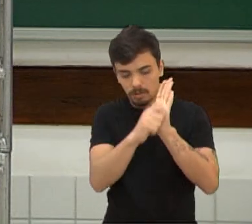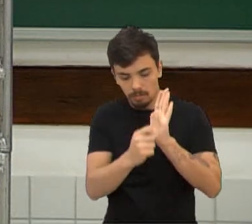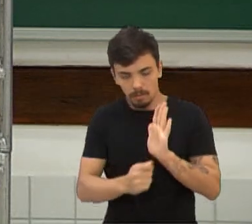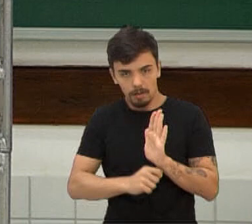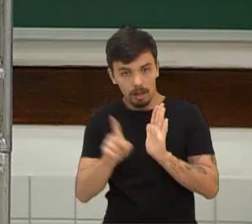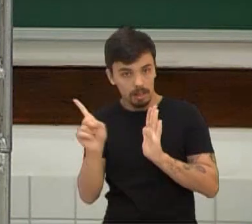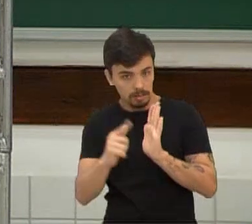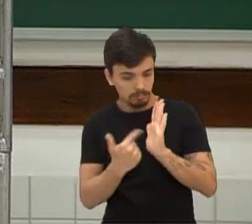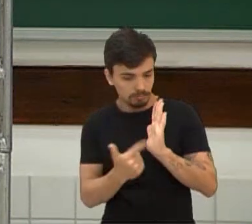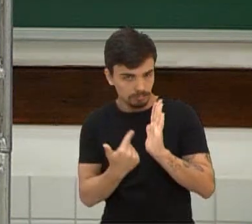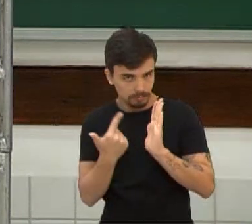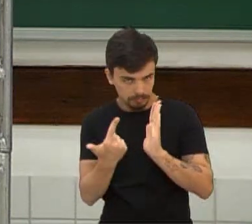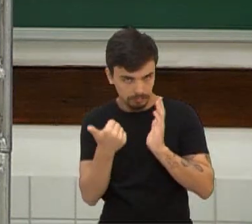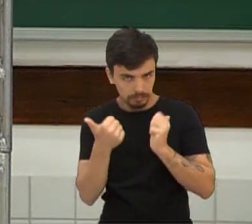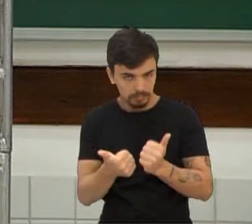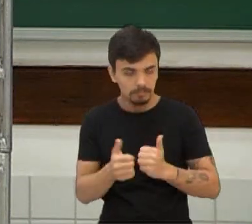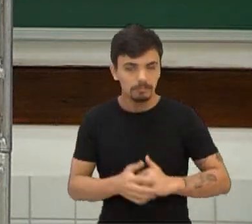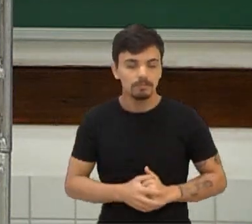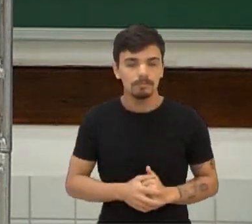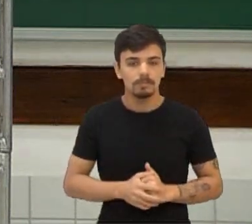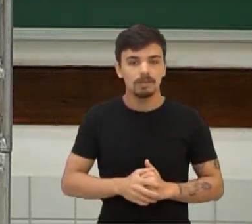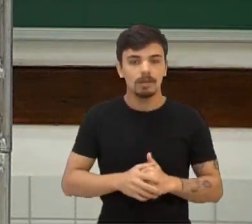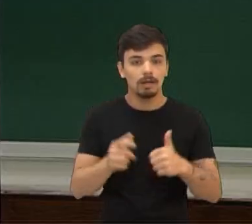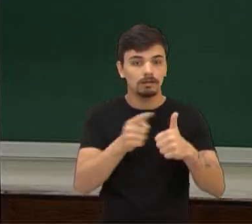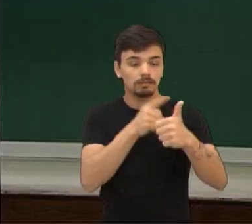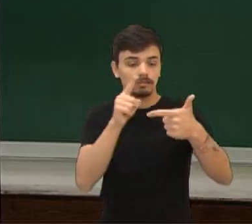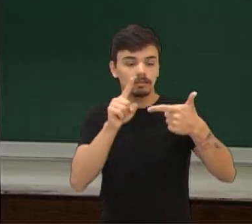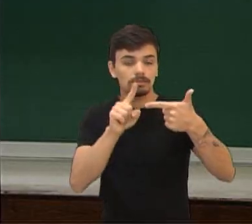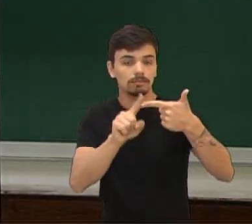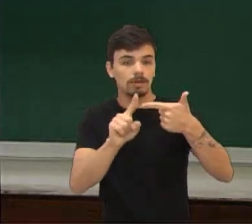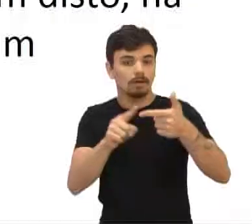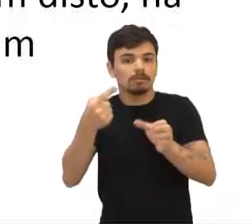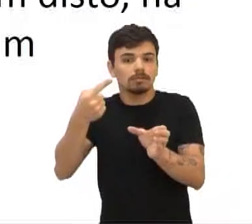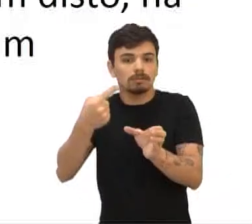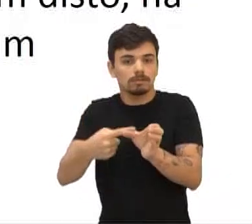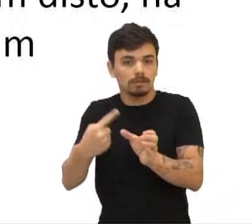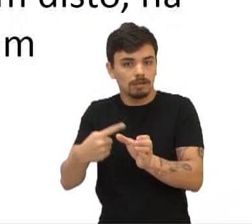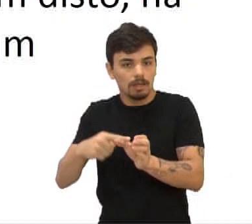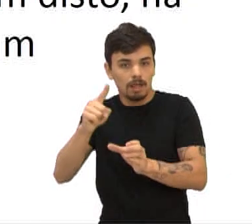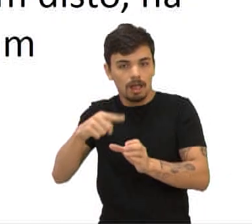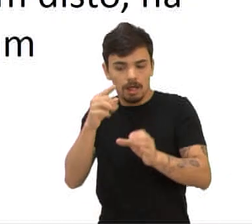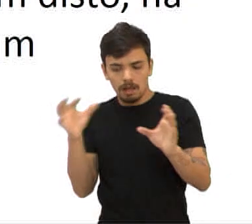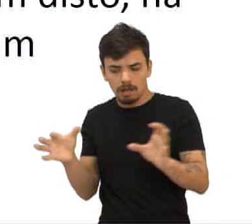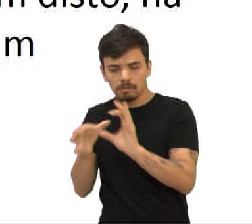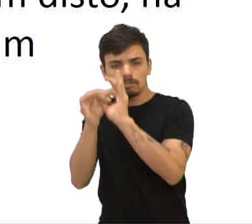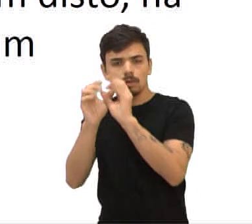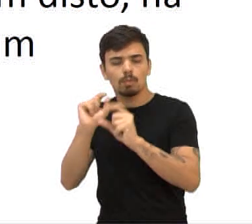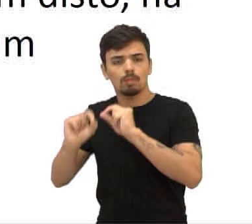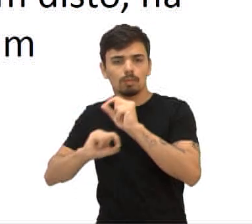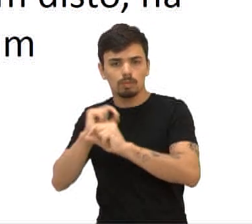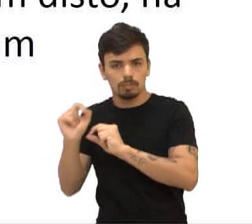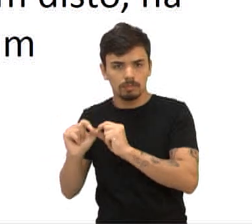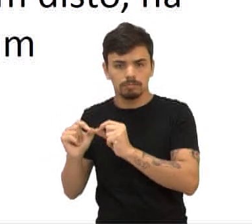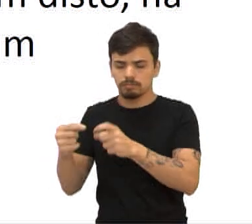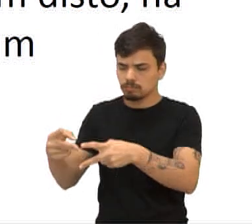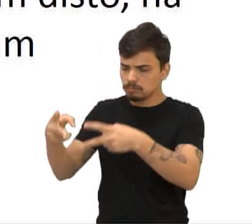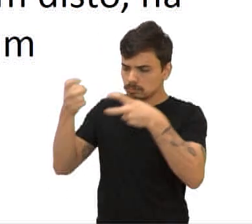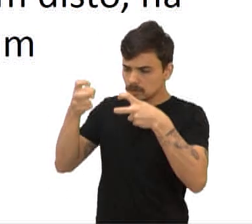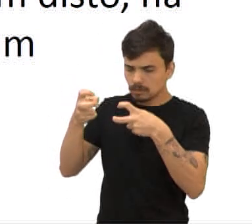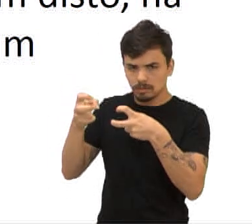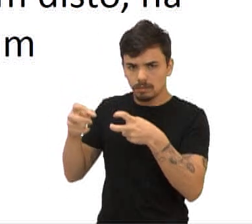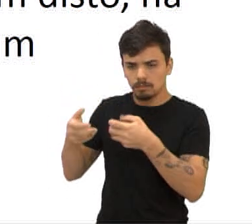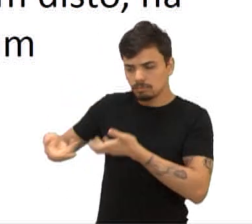Constituição. 2. Cidadania está associada à expectativa de